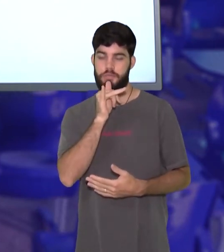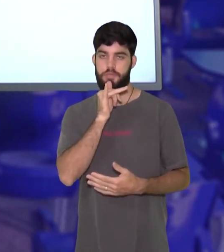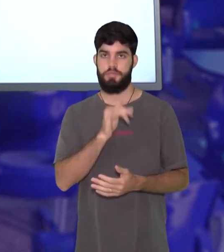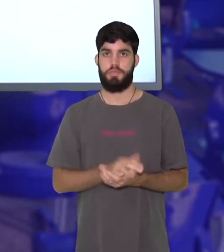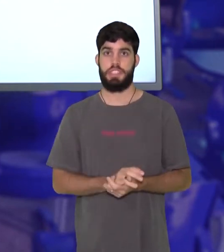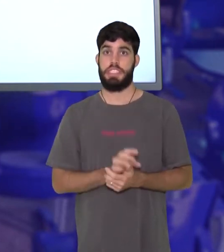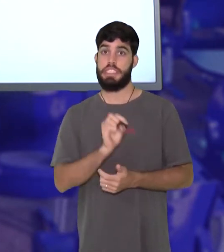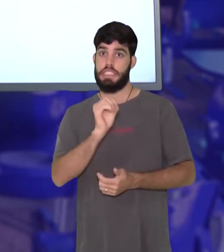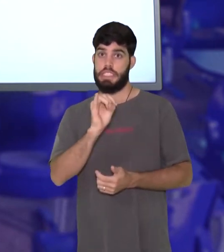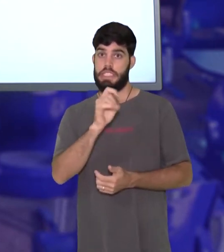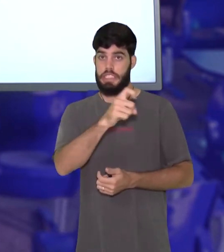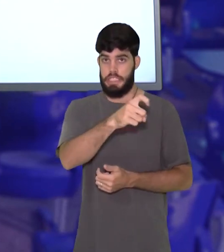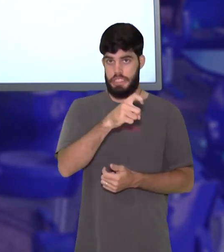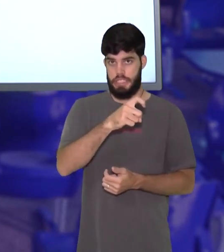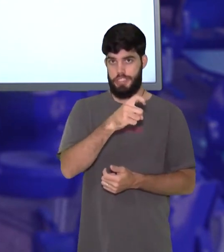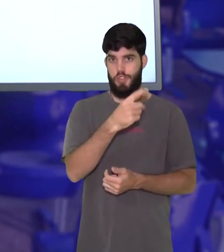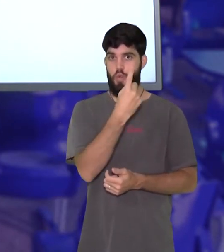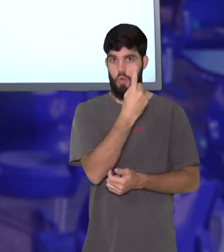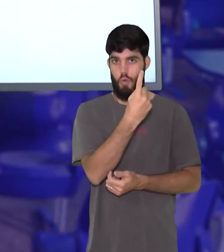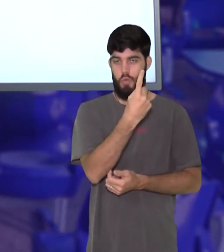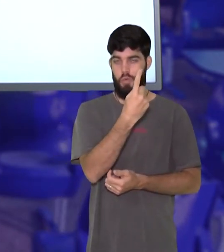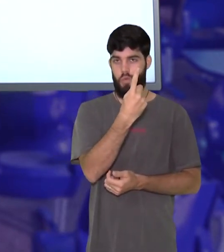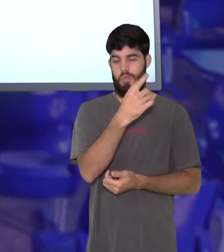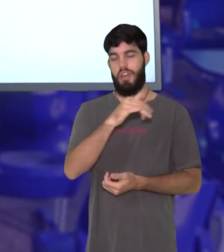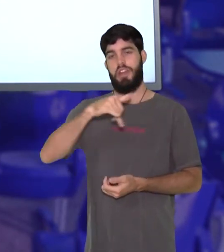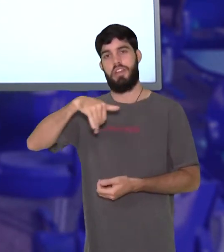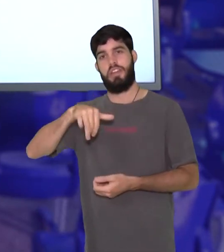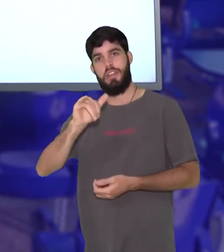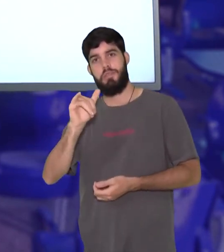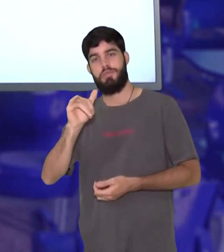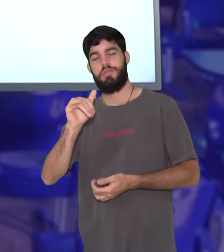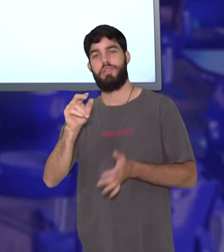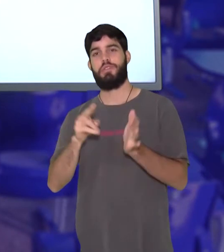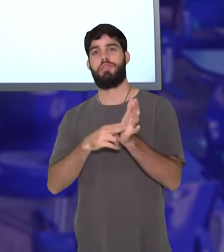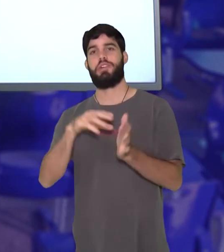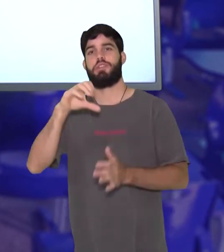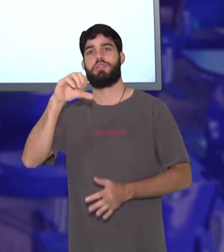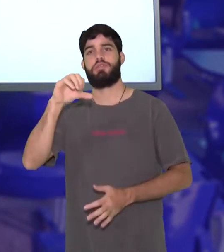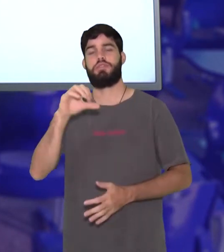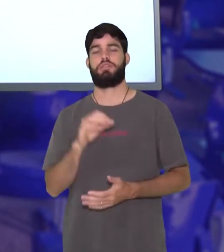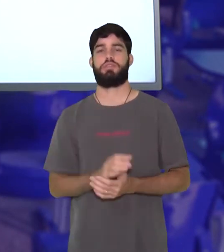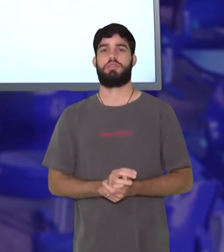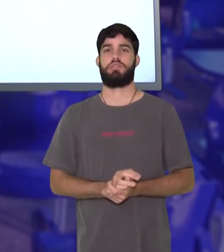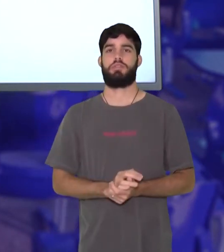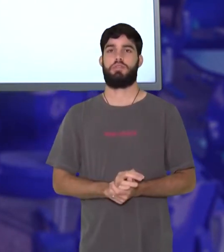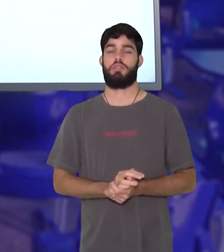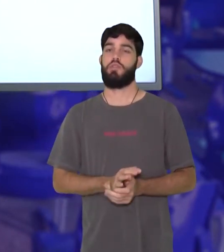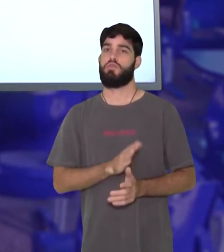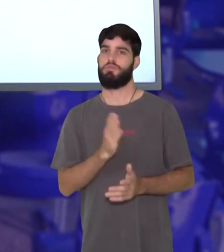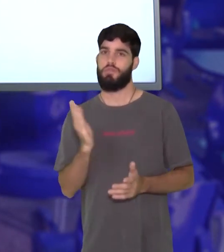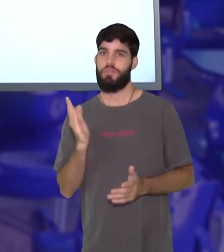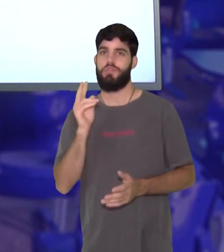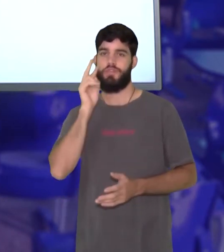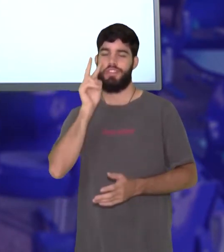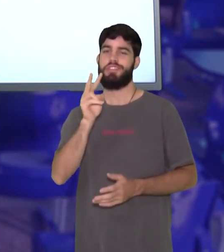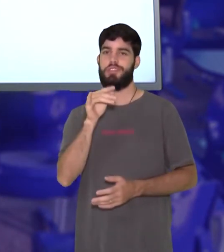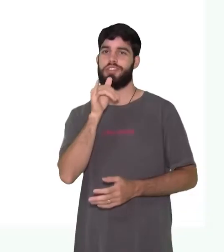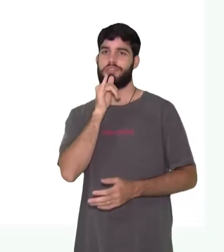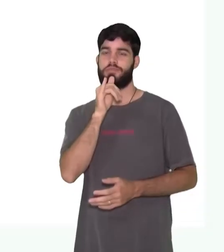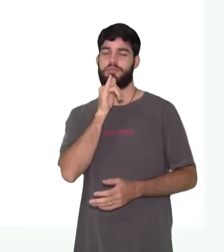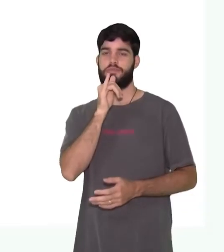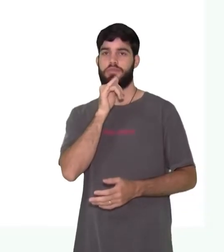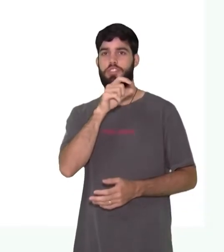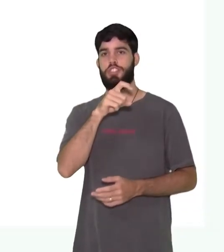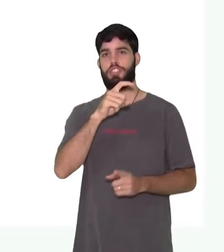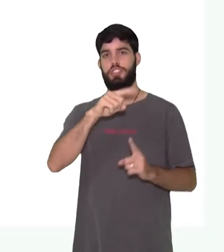exemplo quando x for igual a um y será igual a 9 veja aqui a